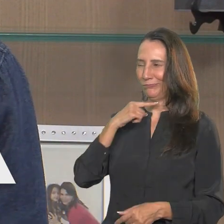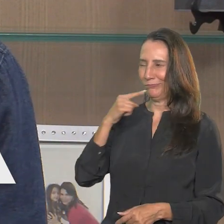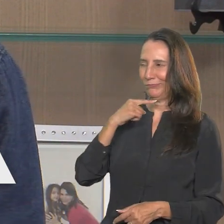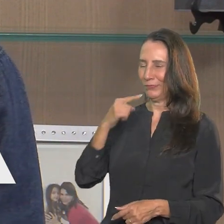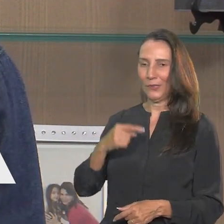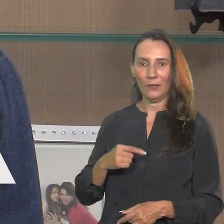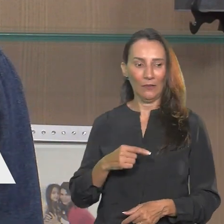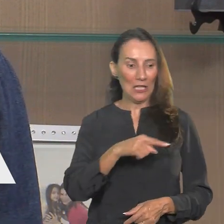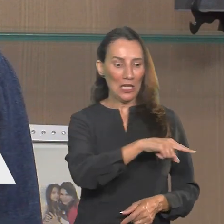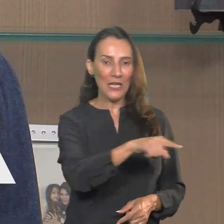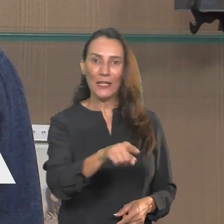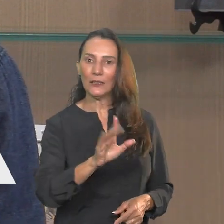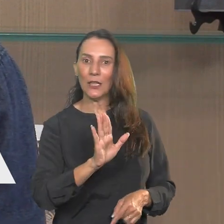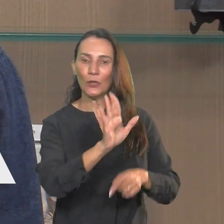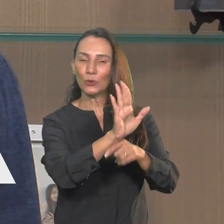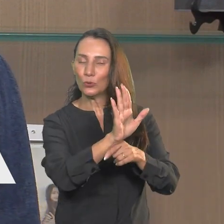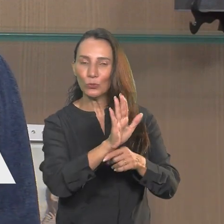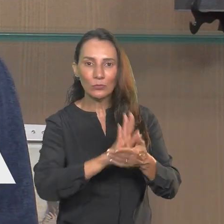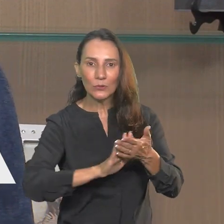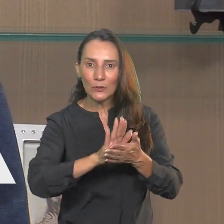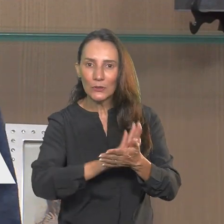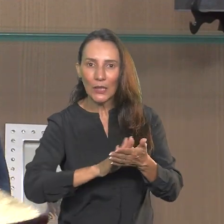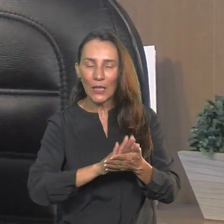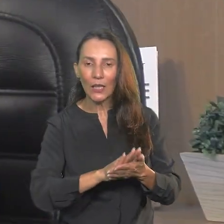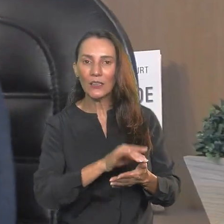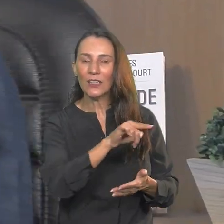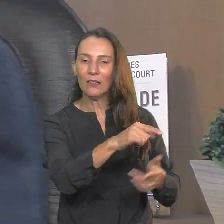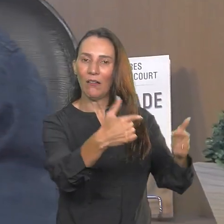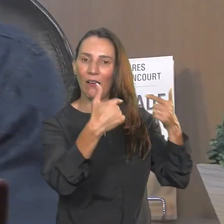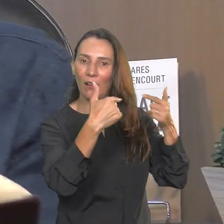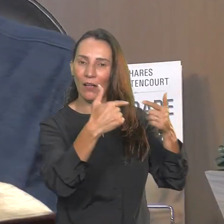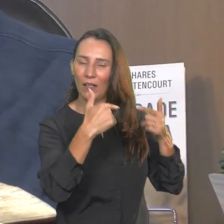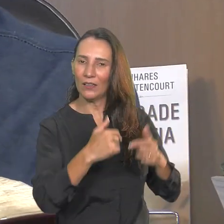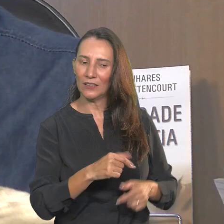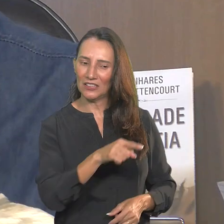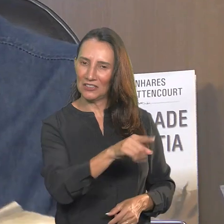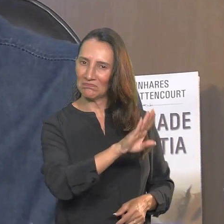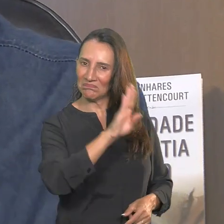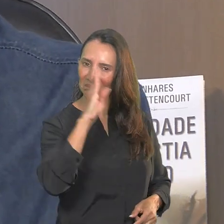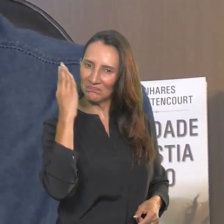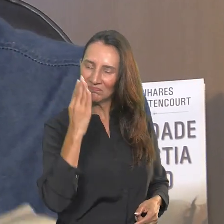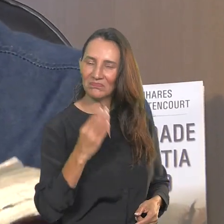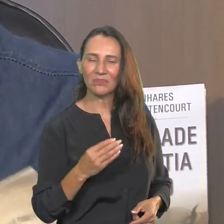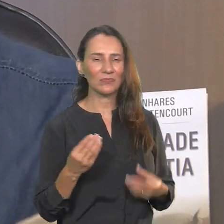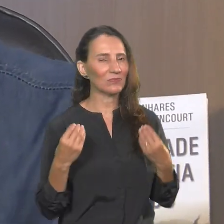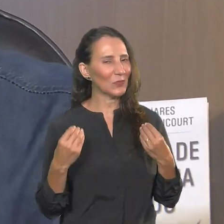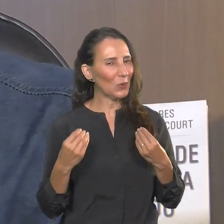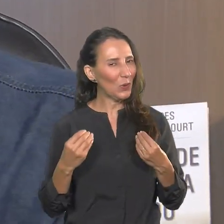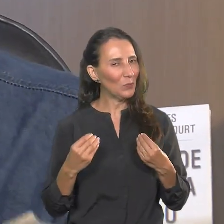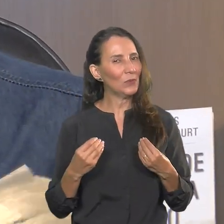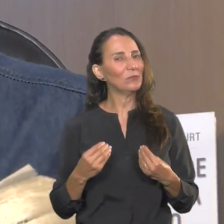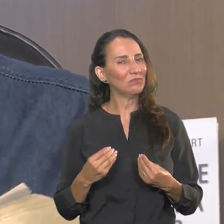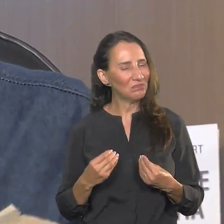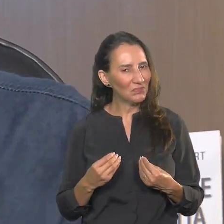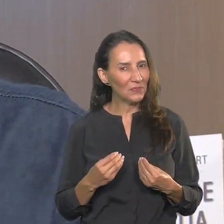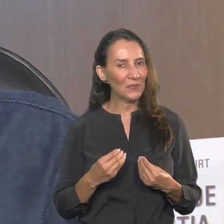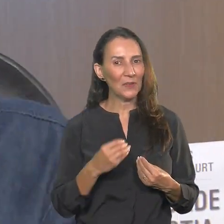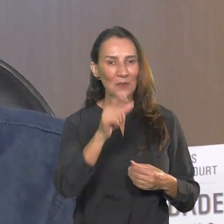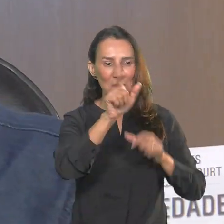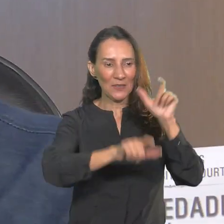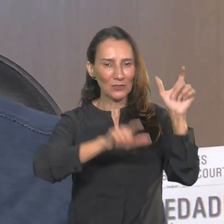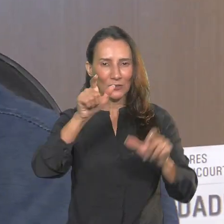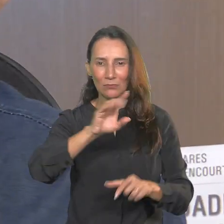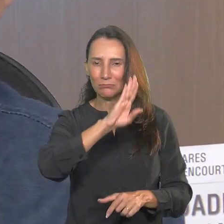fazerem, ainda zombam e brincam com quem faz. Traidores, ah, meu Deus,